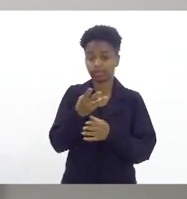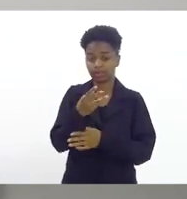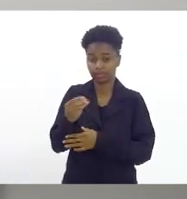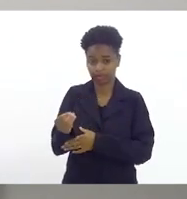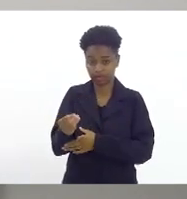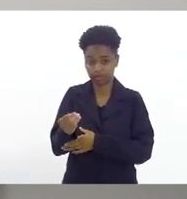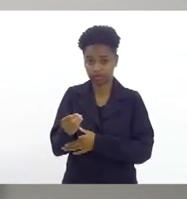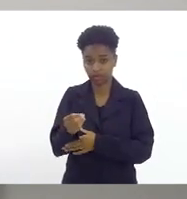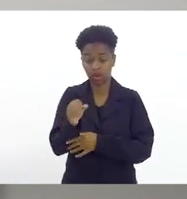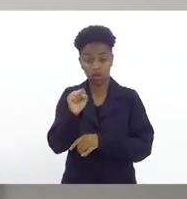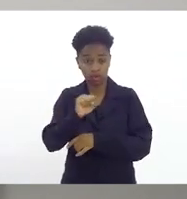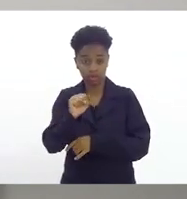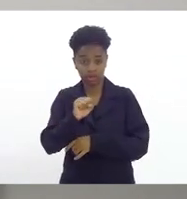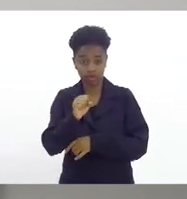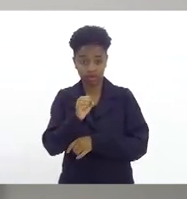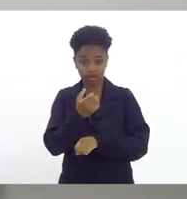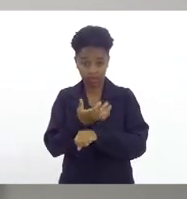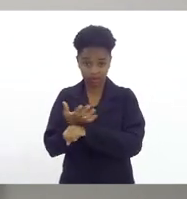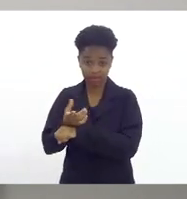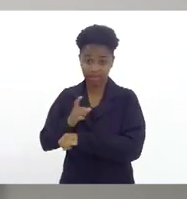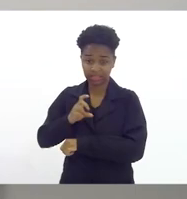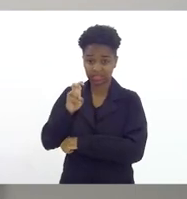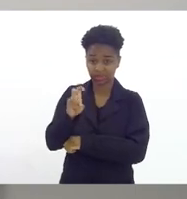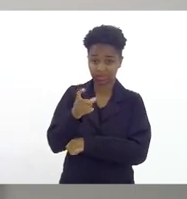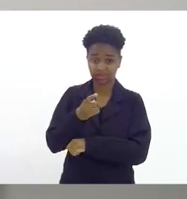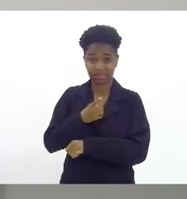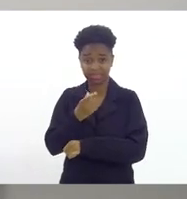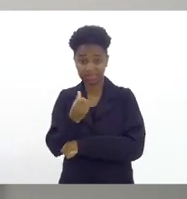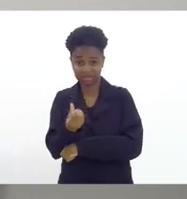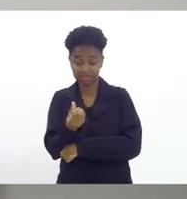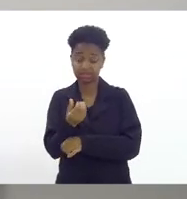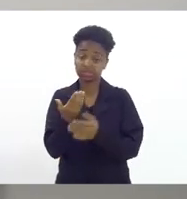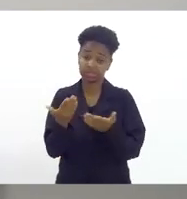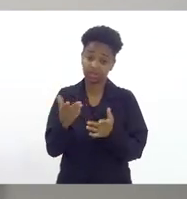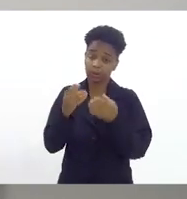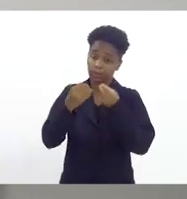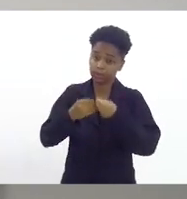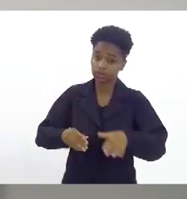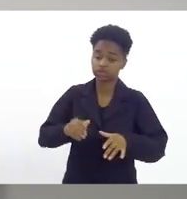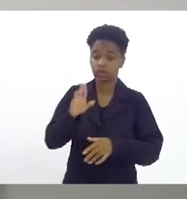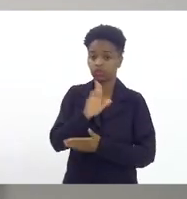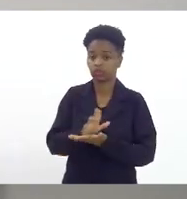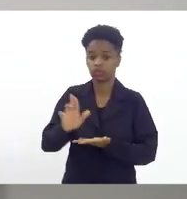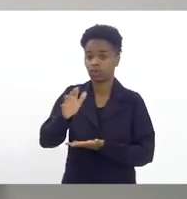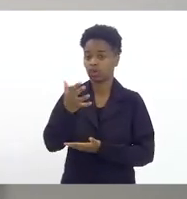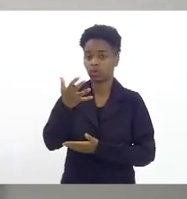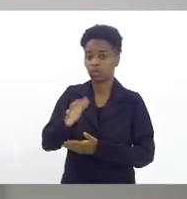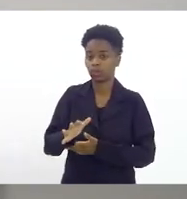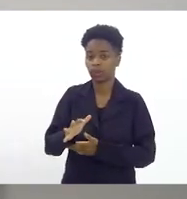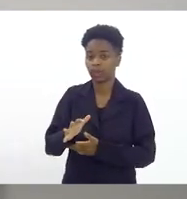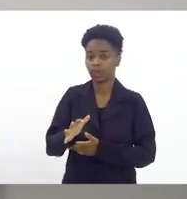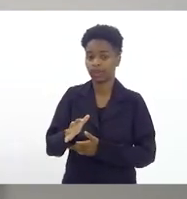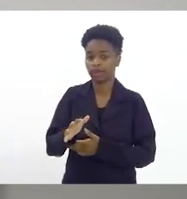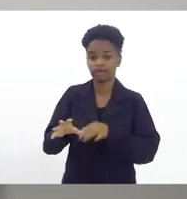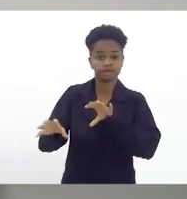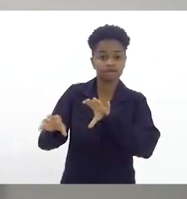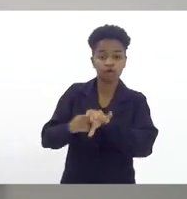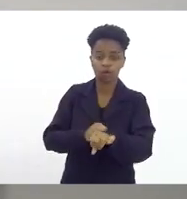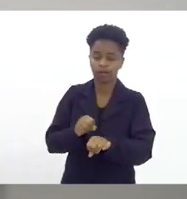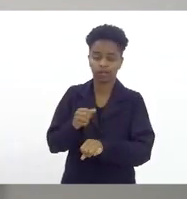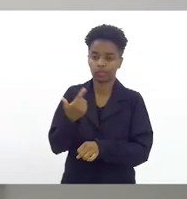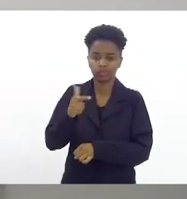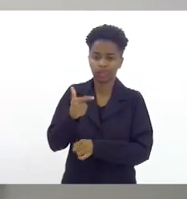lá no oitavo feira ele tá com cinco seis são prejuízo para a universidade então ela não quer chegar a oitavo período ela não tá